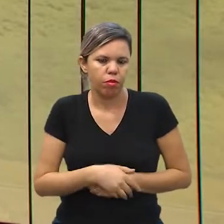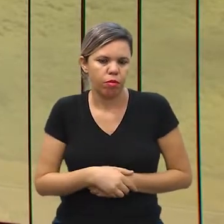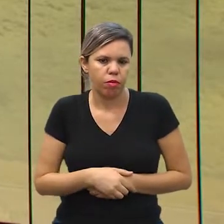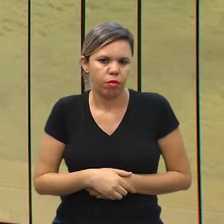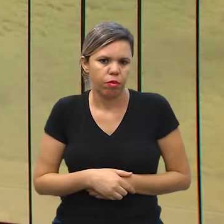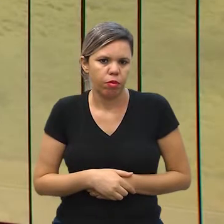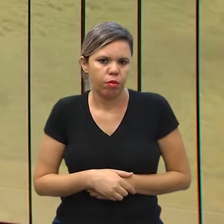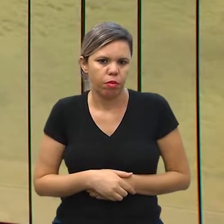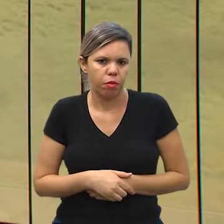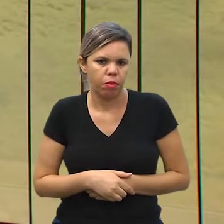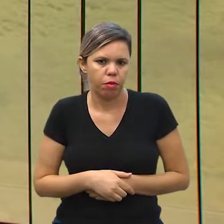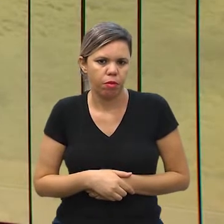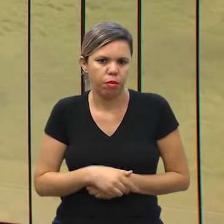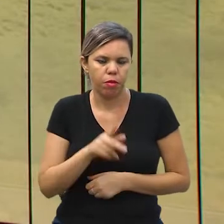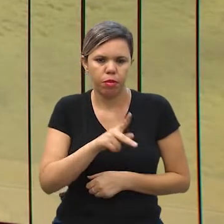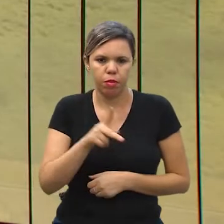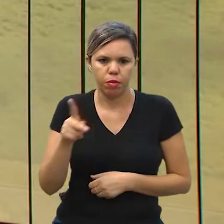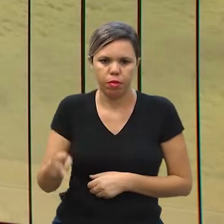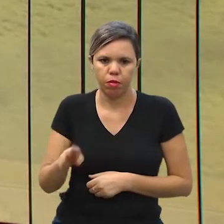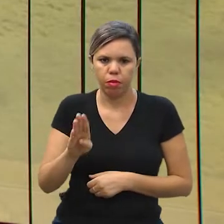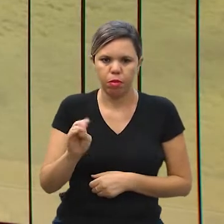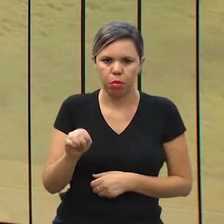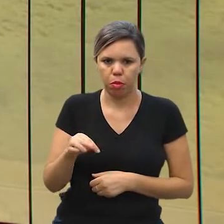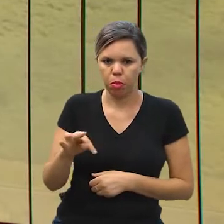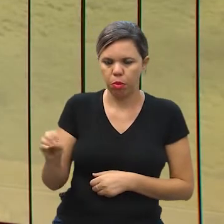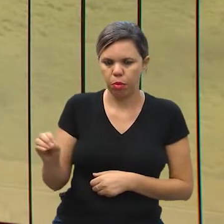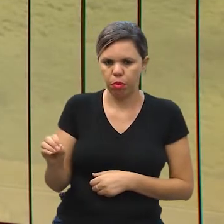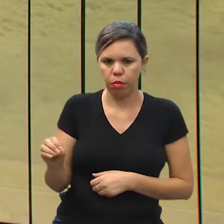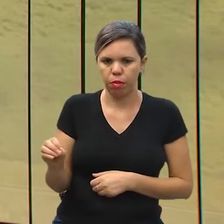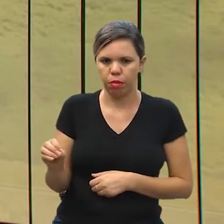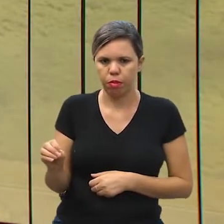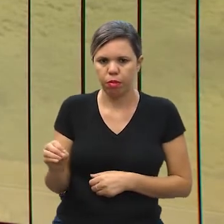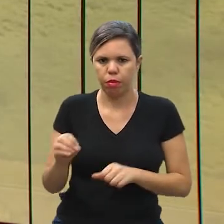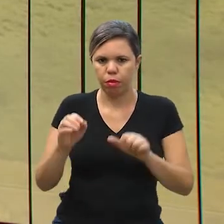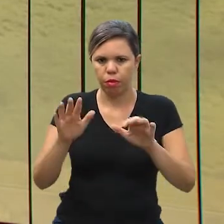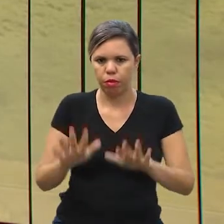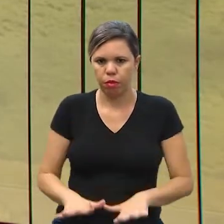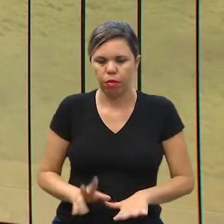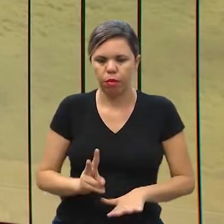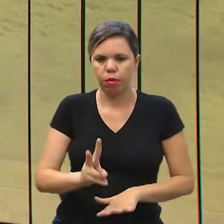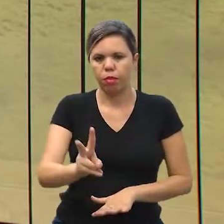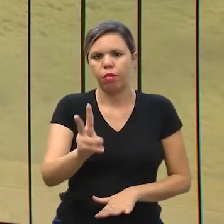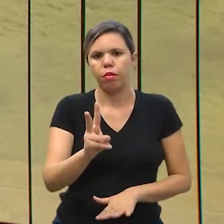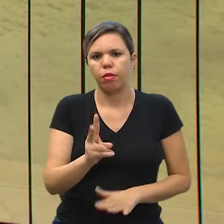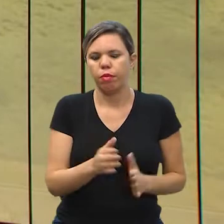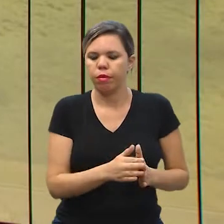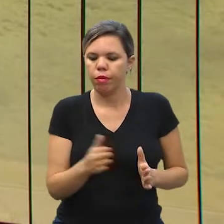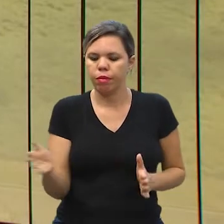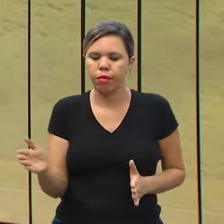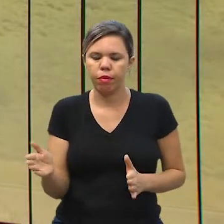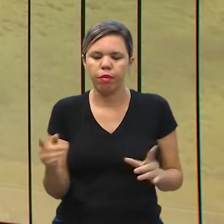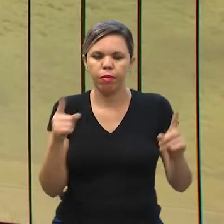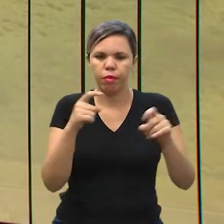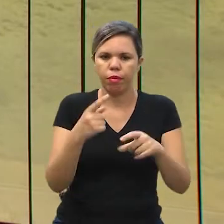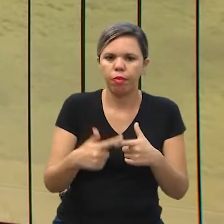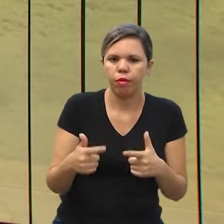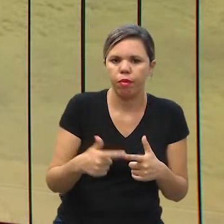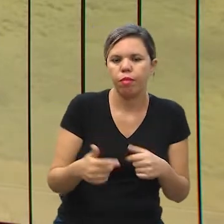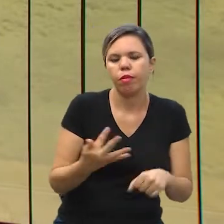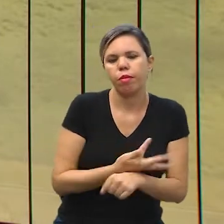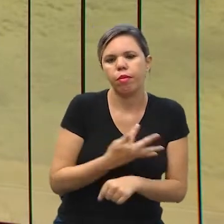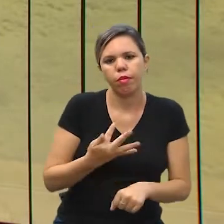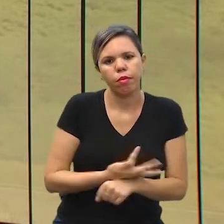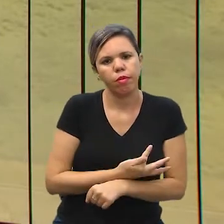no como professor no Bento Quirino E lá eu acabei ficando durante todo esse período as